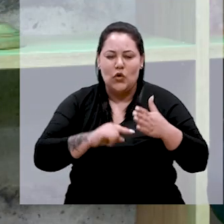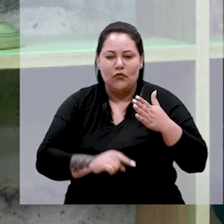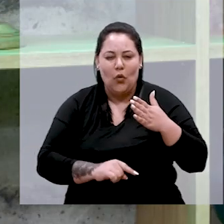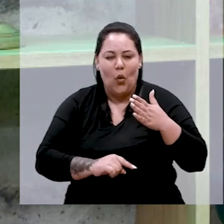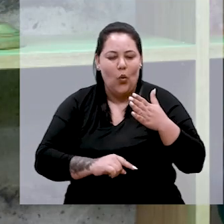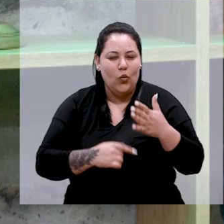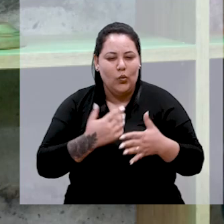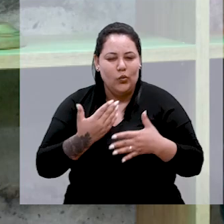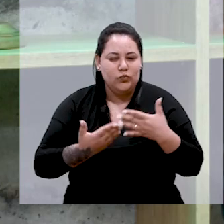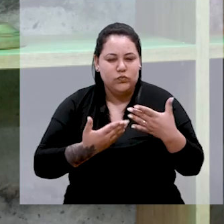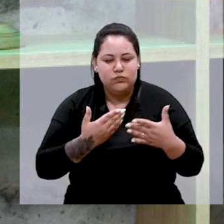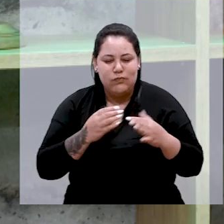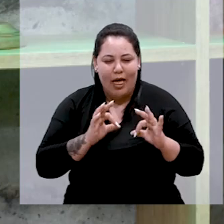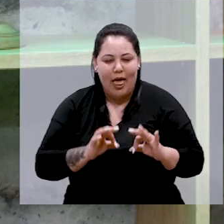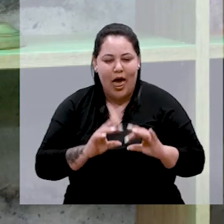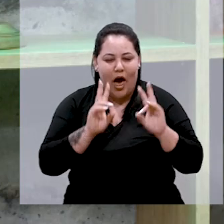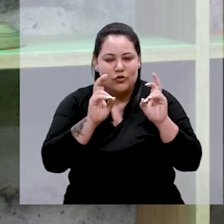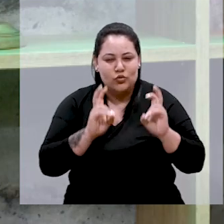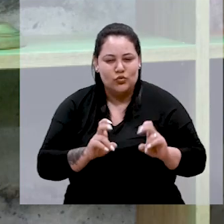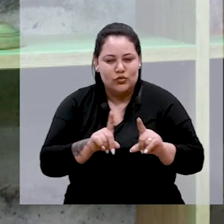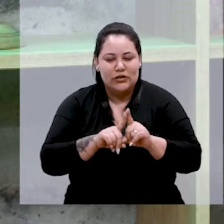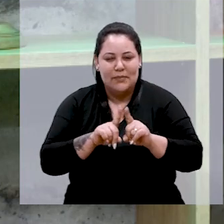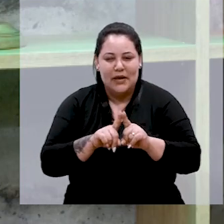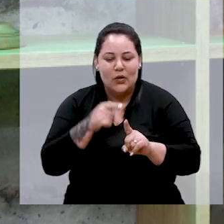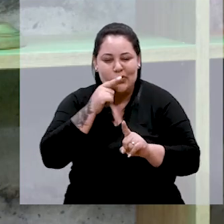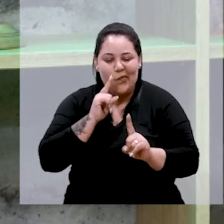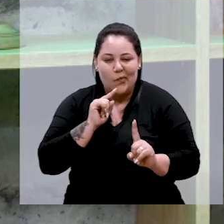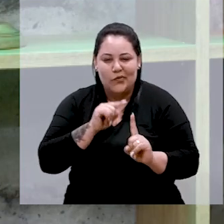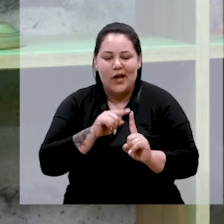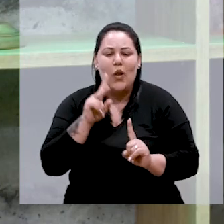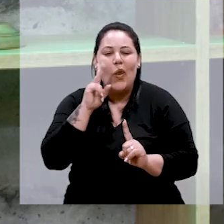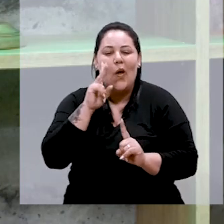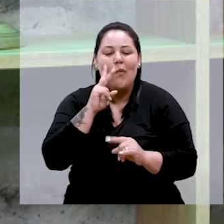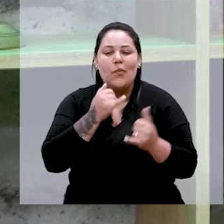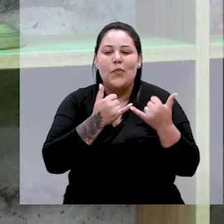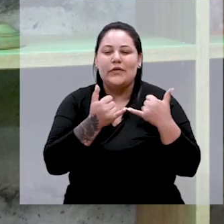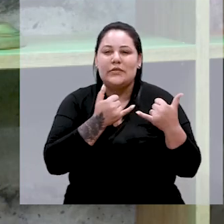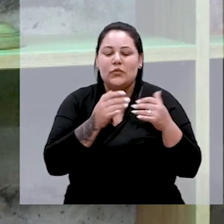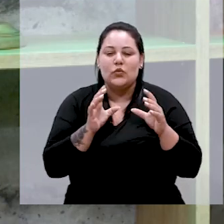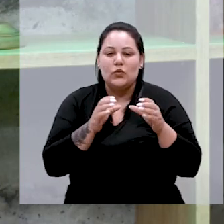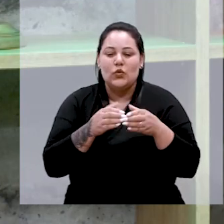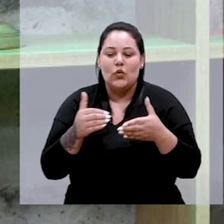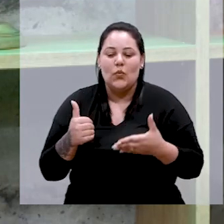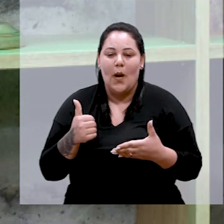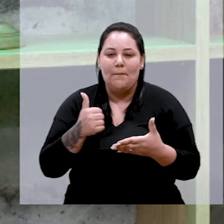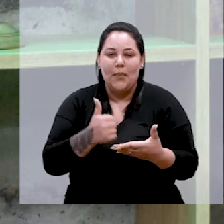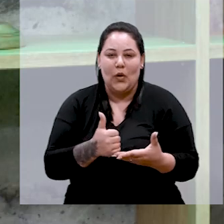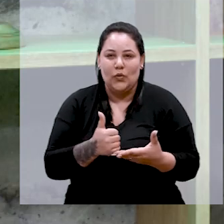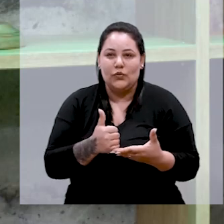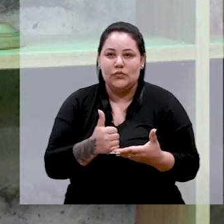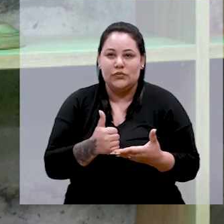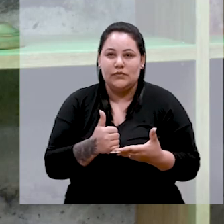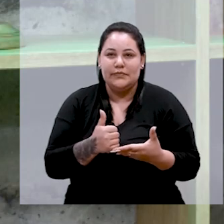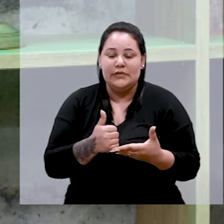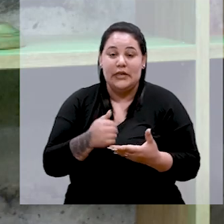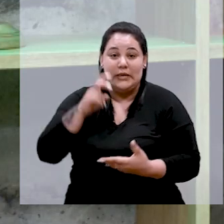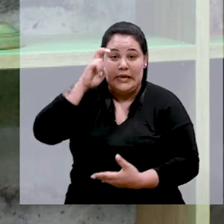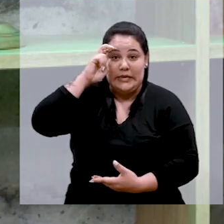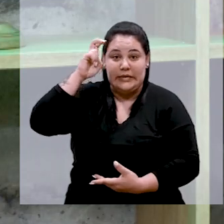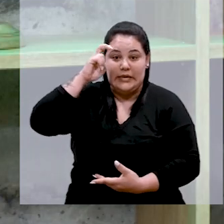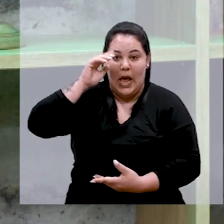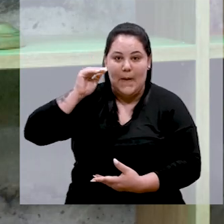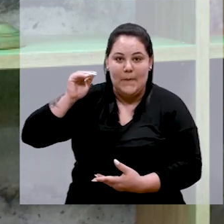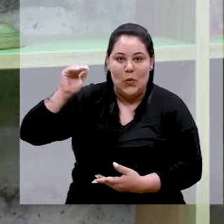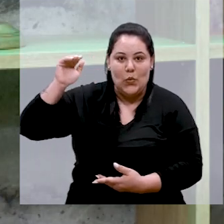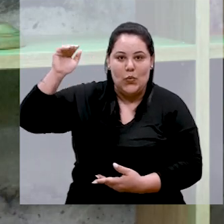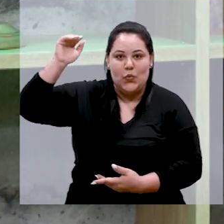aprofundar algumas pautas e inclusive avançar. Eu lembro, por exemplo, da Frente Parlamentar da Superdotação e